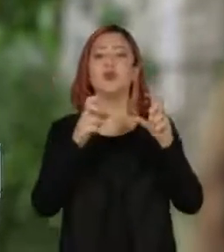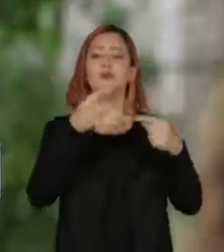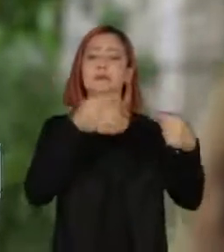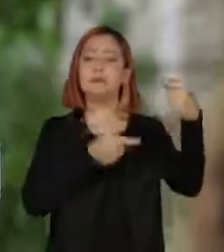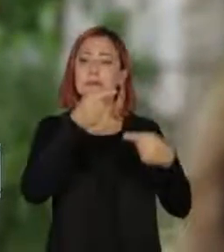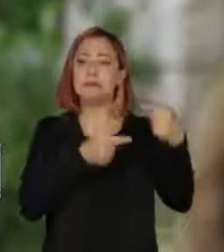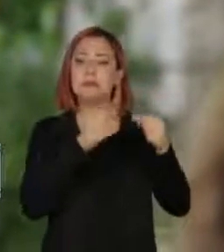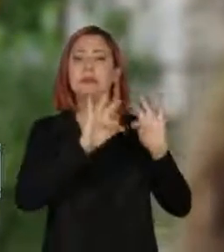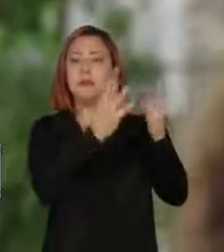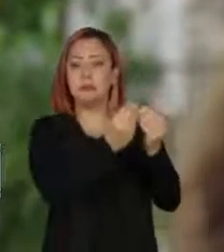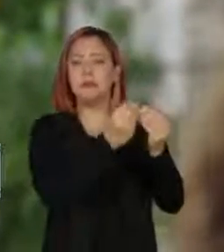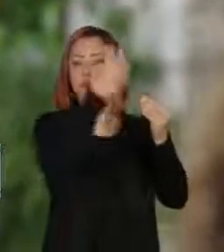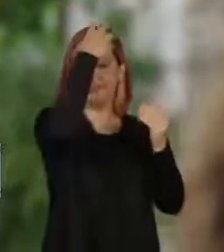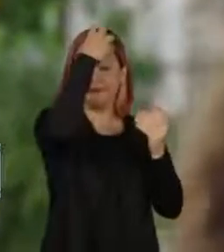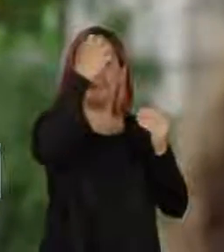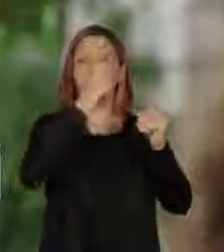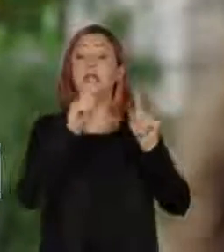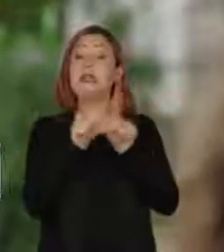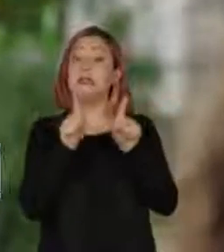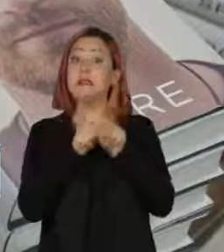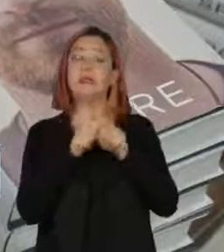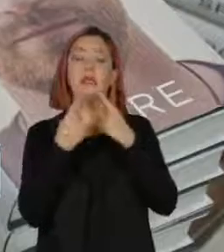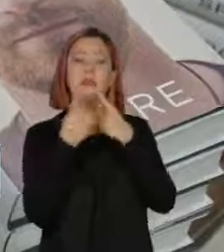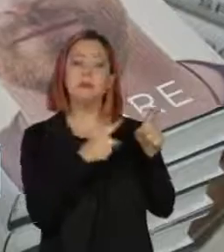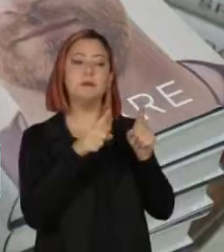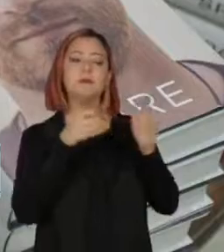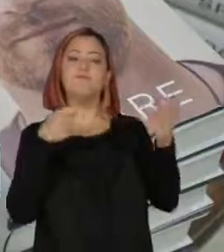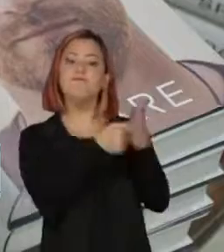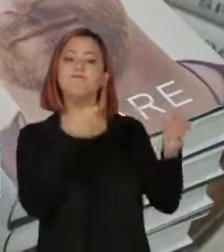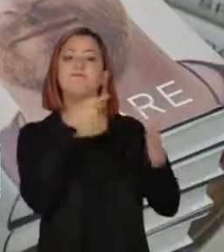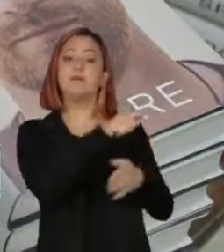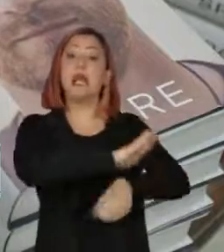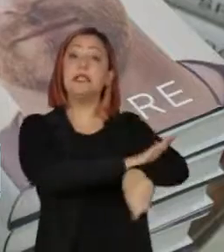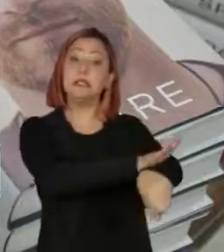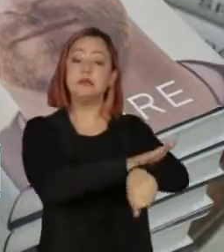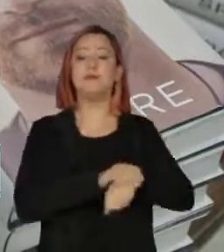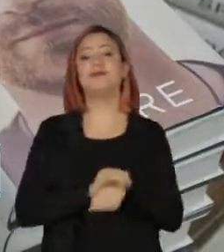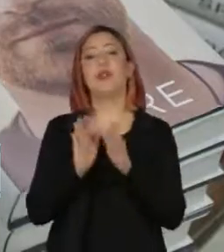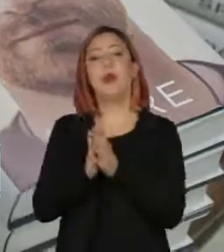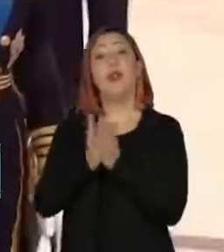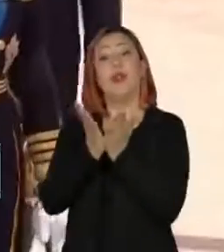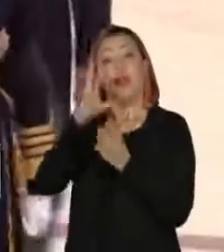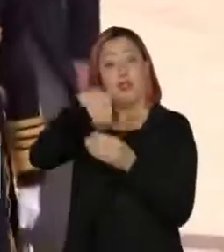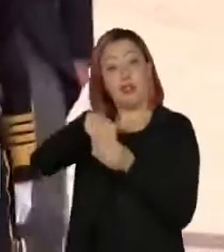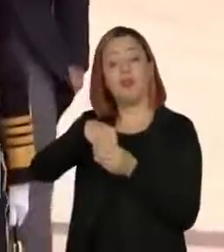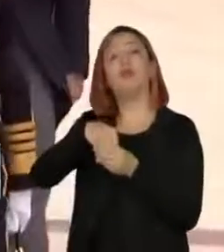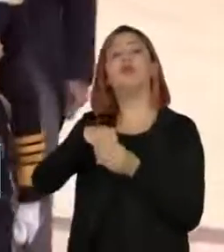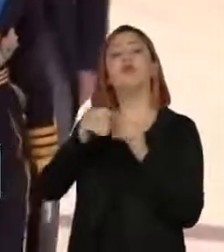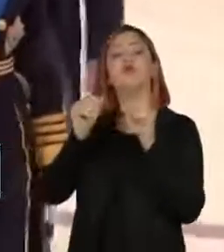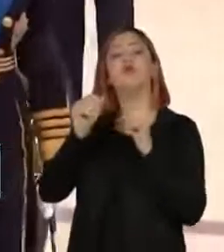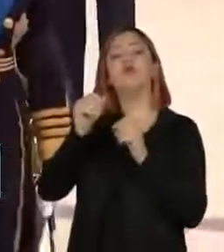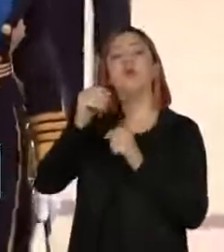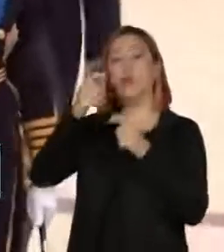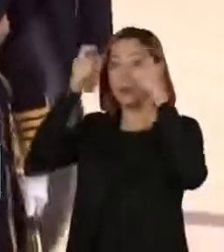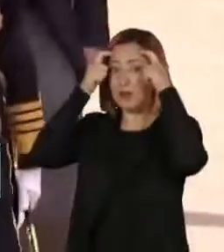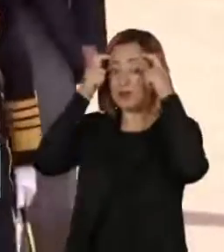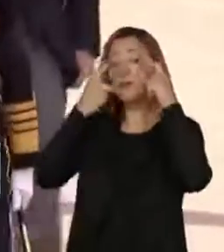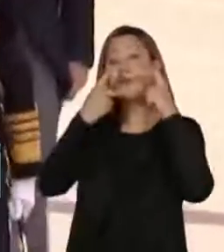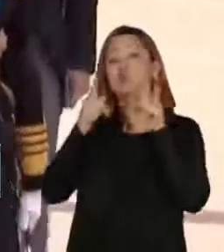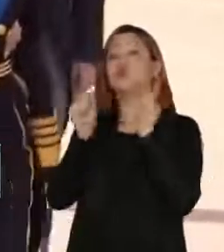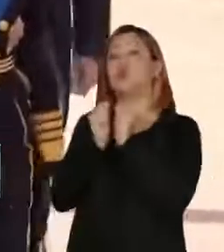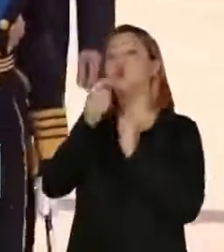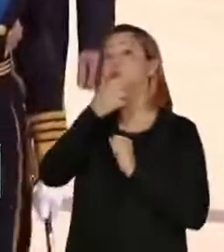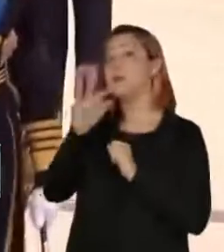britânica e acusando o Palácio de racismo no livro Harry confessa que ele limão William o segundo